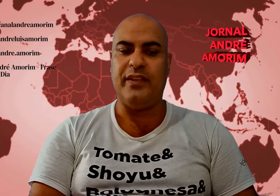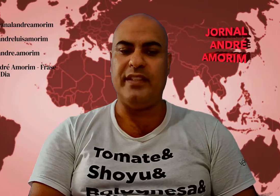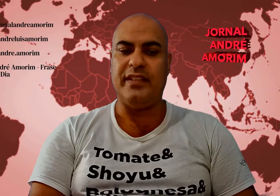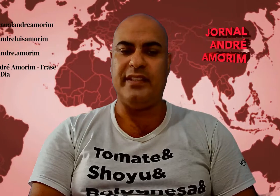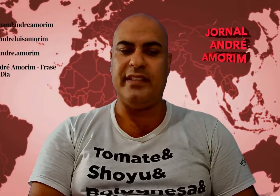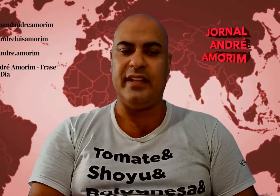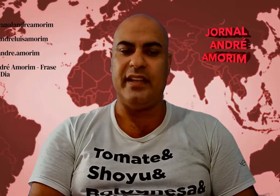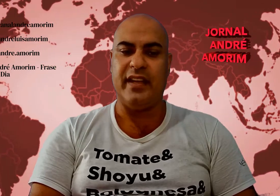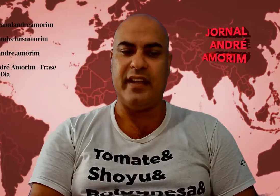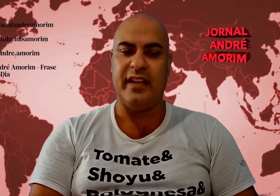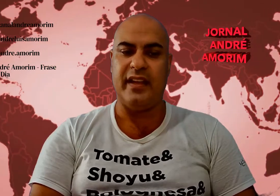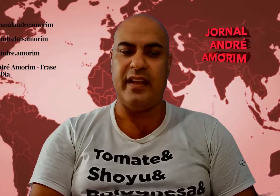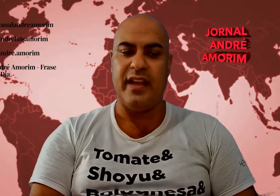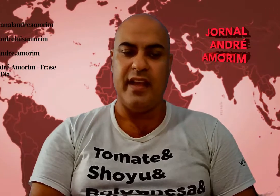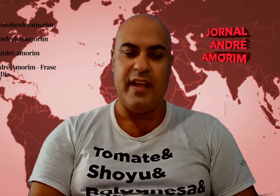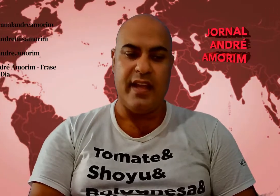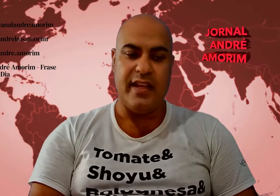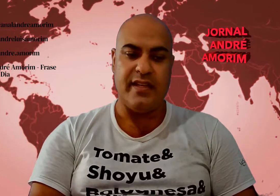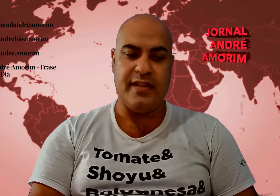ser conferidas